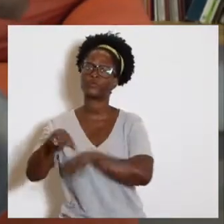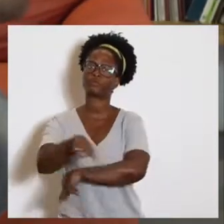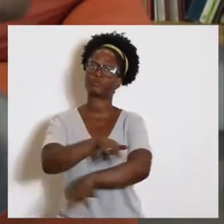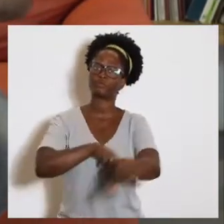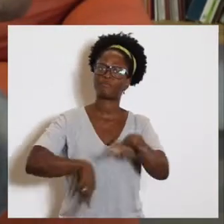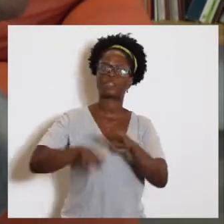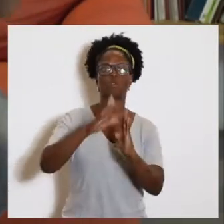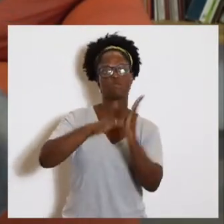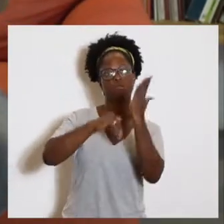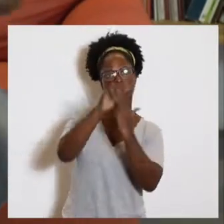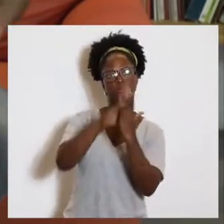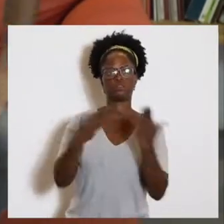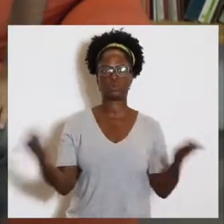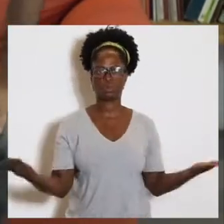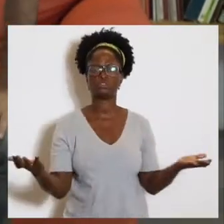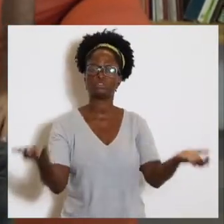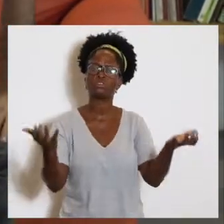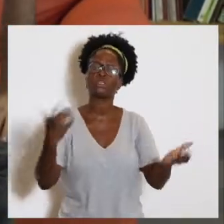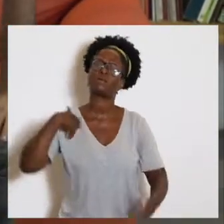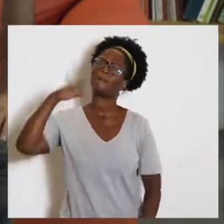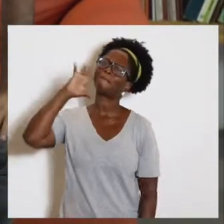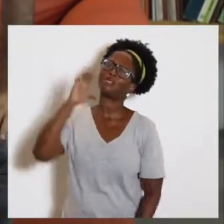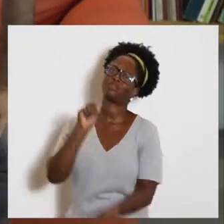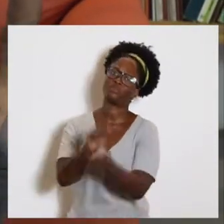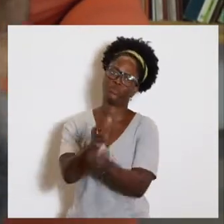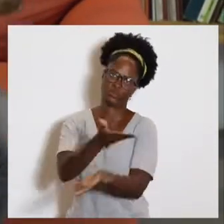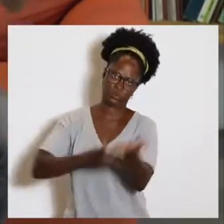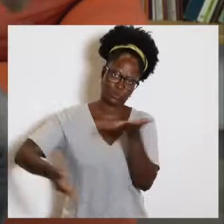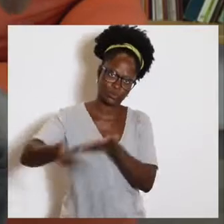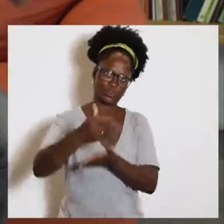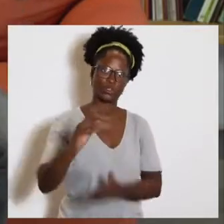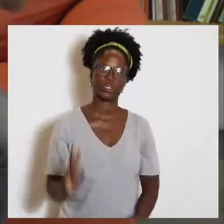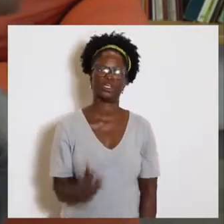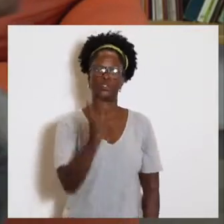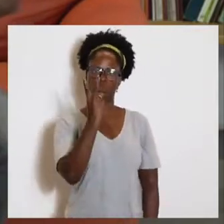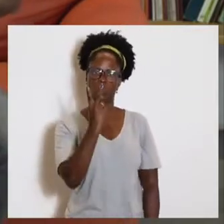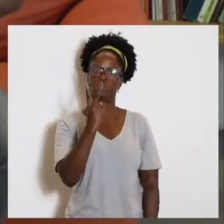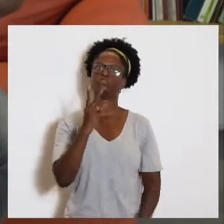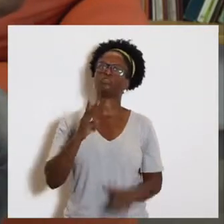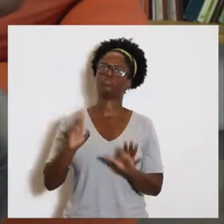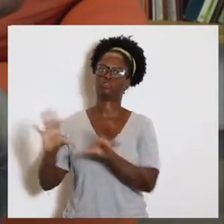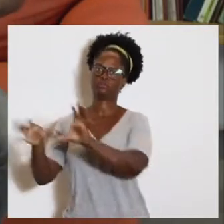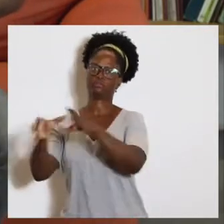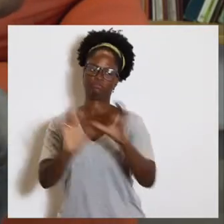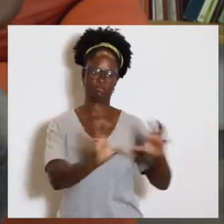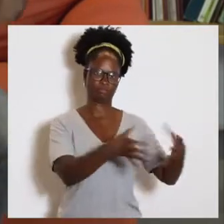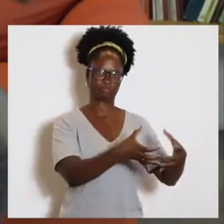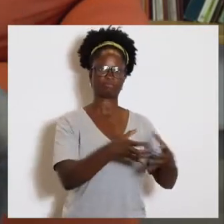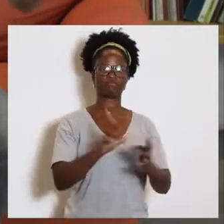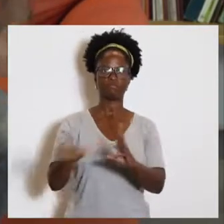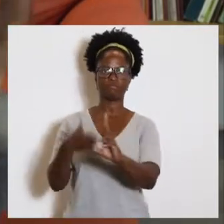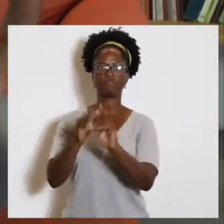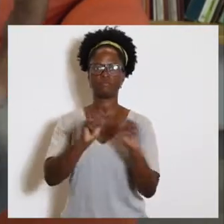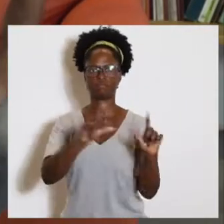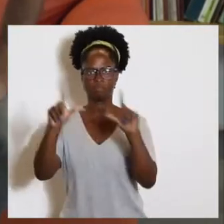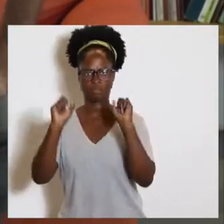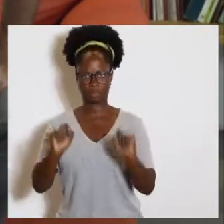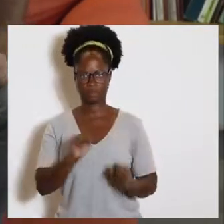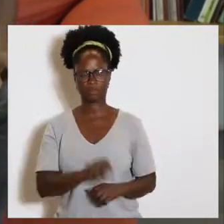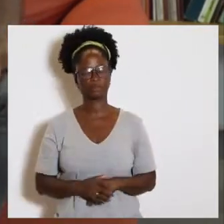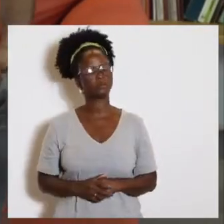ou pinturas hoje eu queria pensar junto com vocês dois dias com gente de representações por